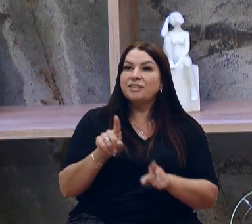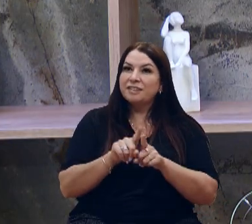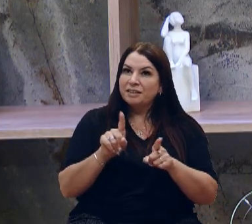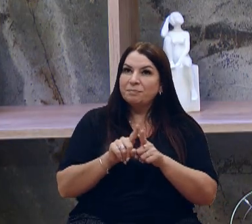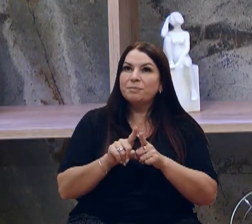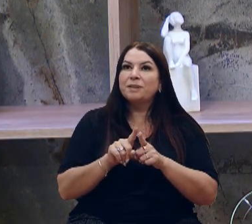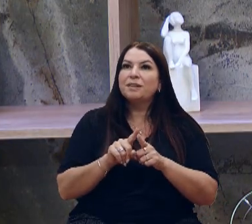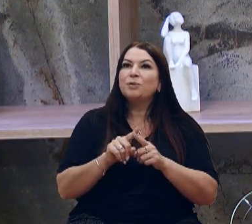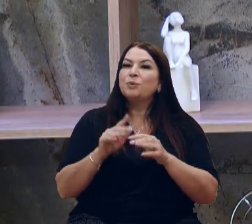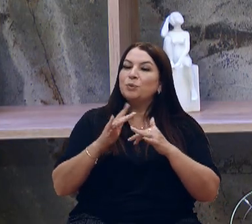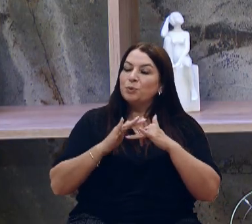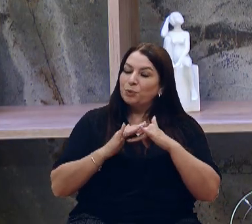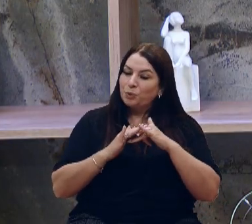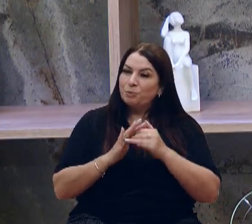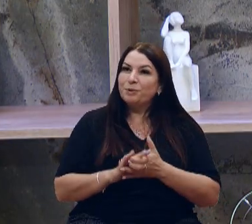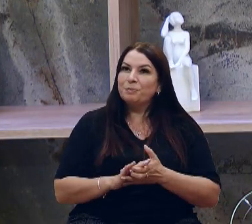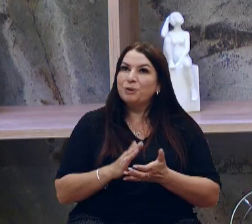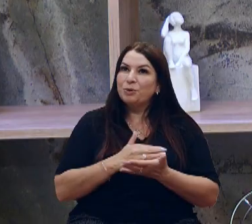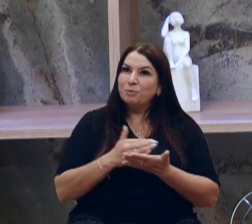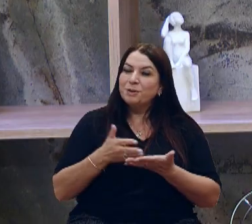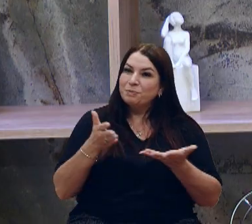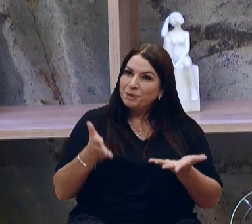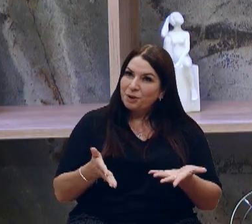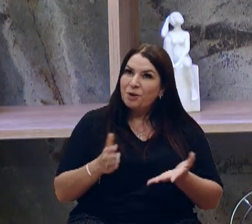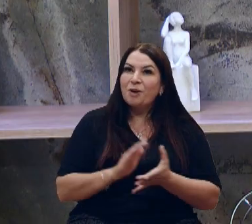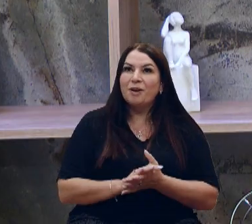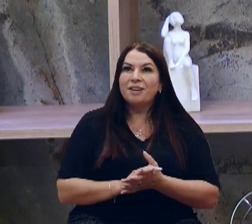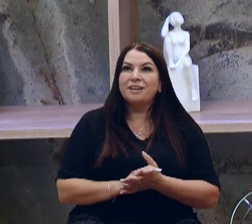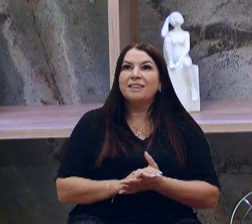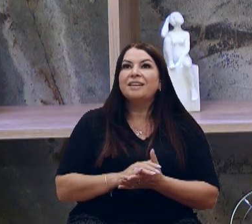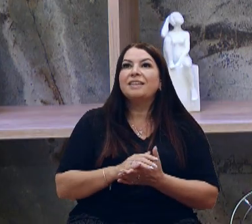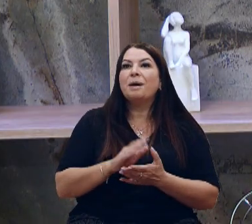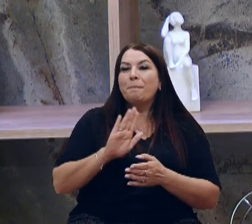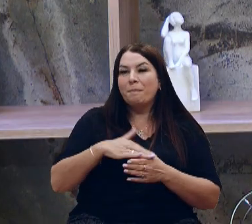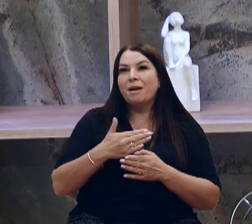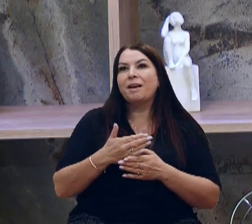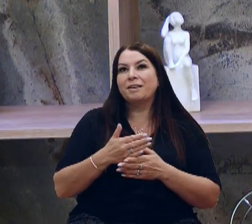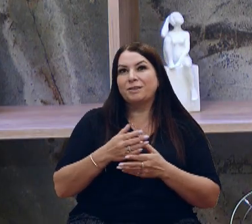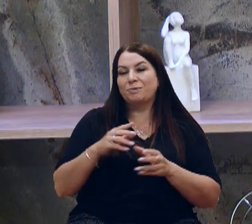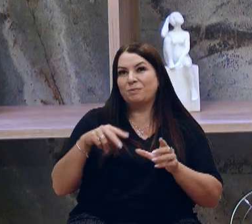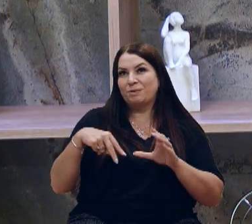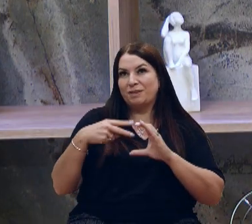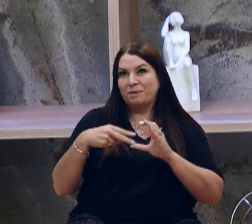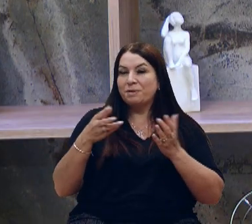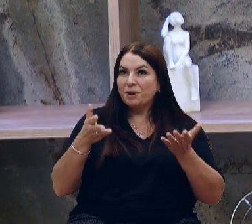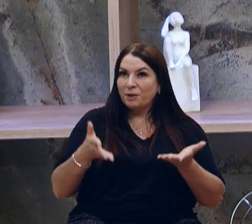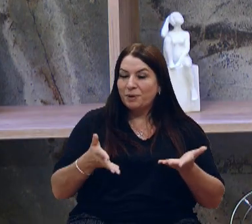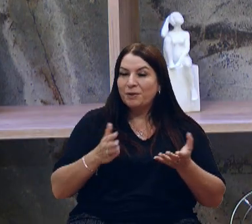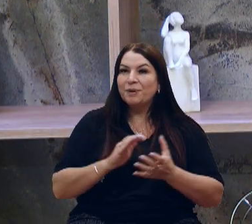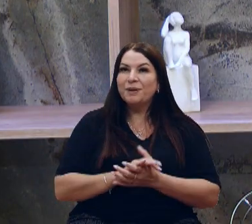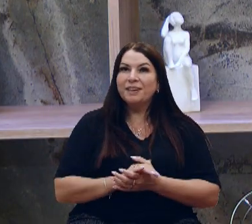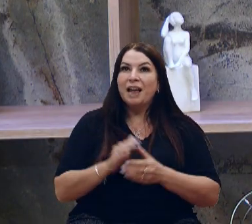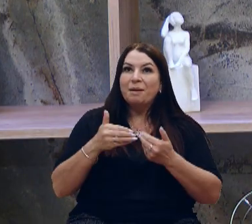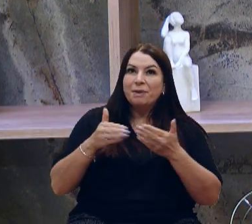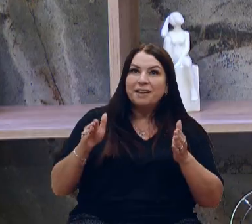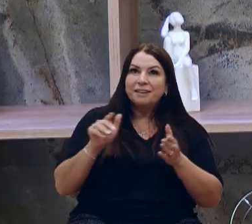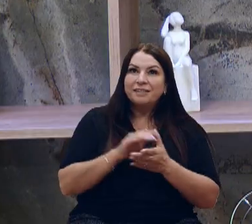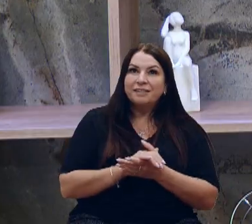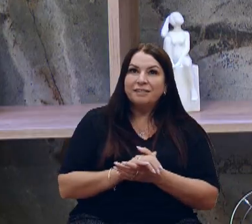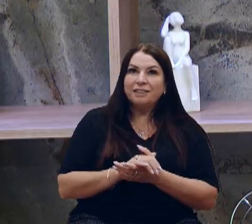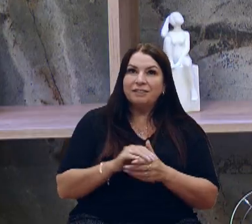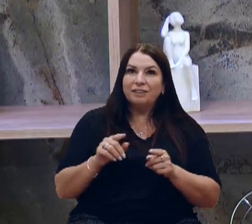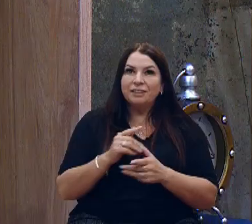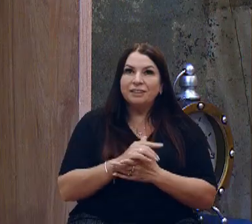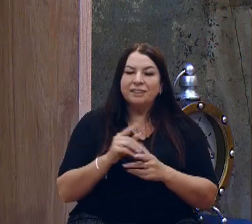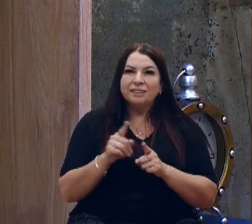pelo nosso canal do YouTube. Começamos agora mais uma edição do Câmara Aberta. E a